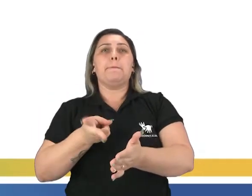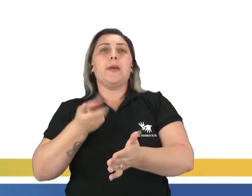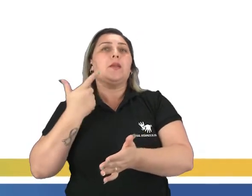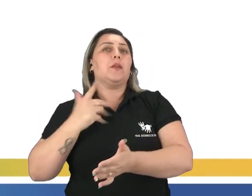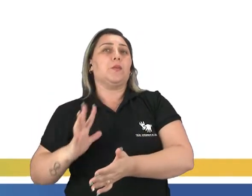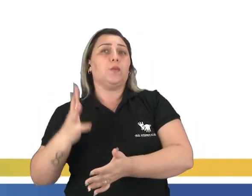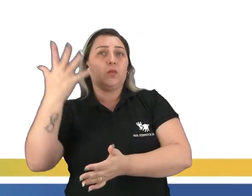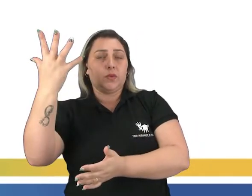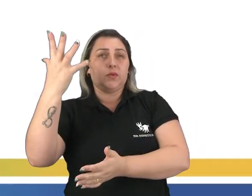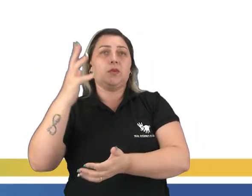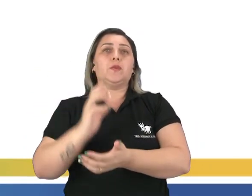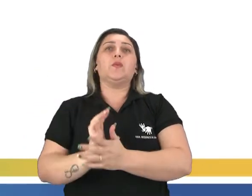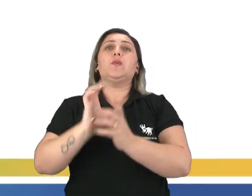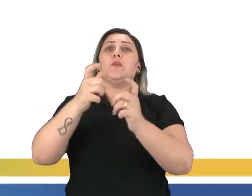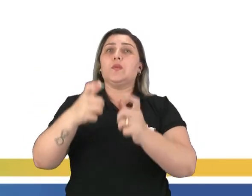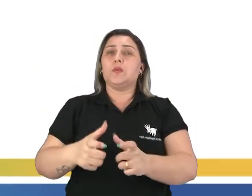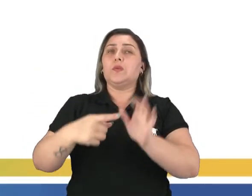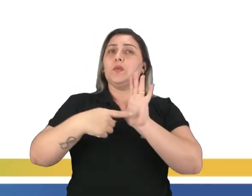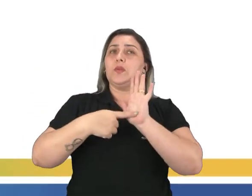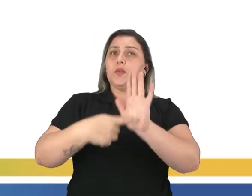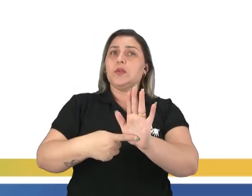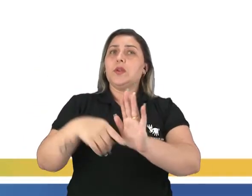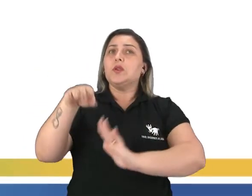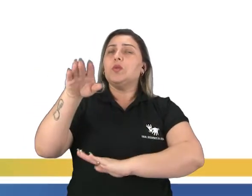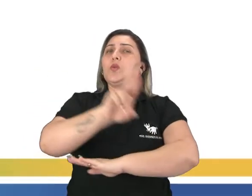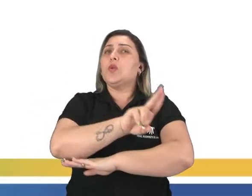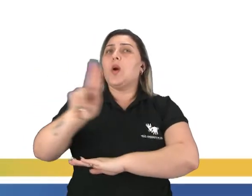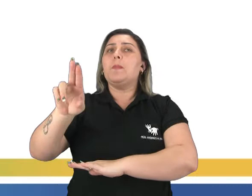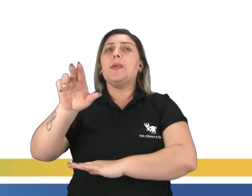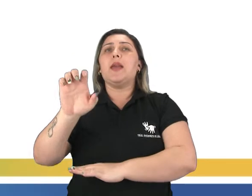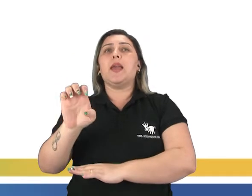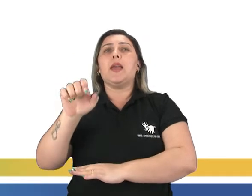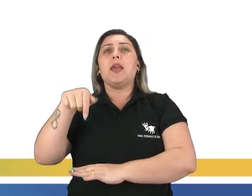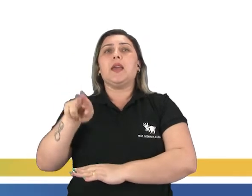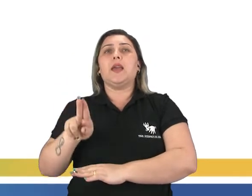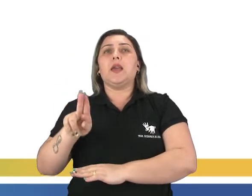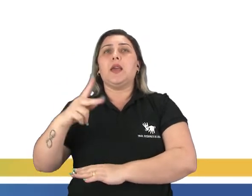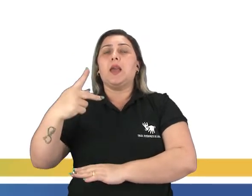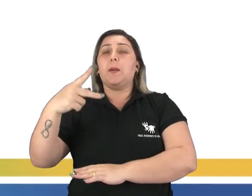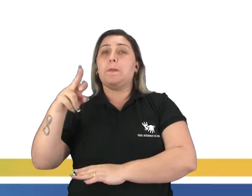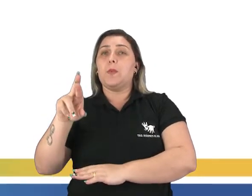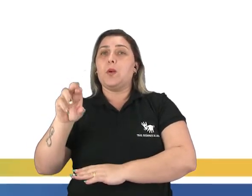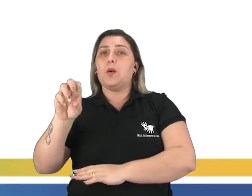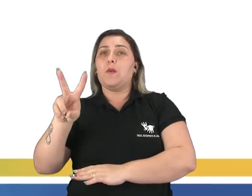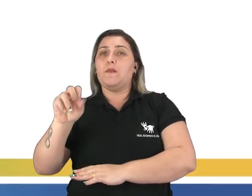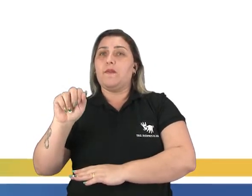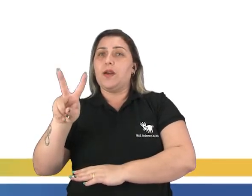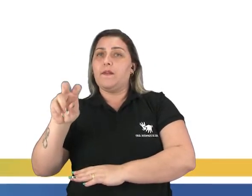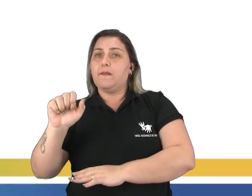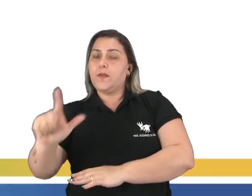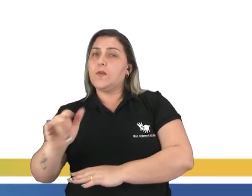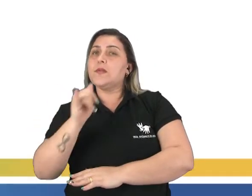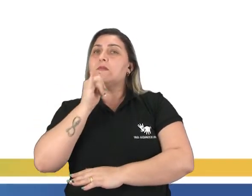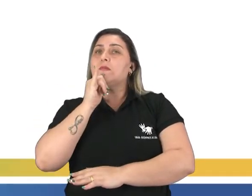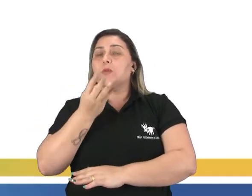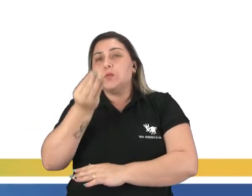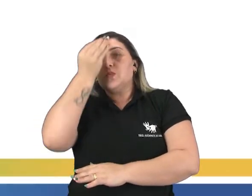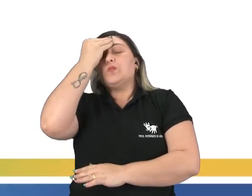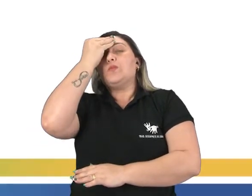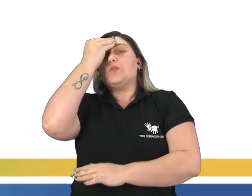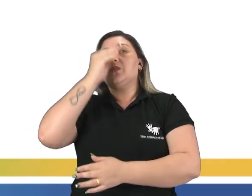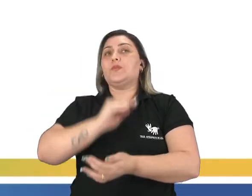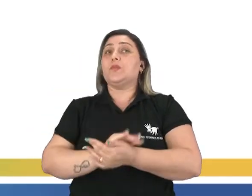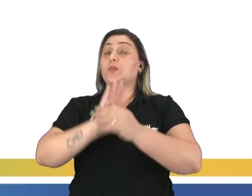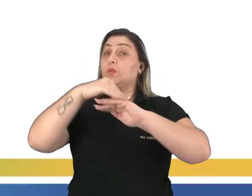de acontecer, o espaço amostral é chamado de equiprovável, né? Então, com esse exemplo, tem que gravar.